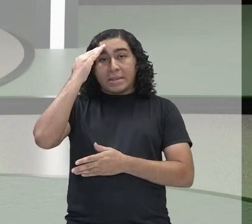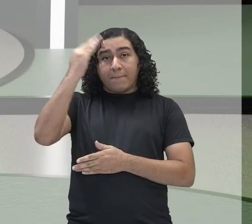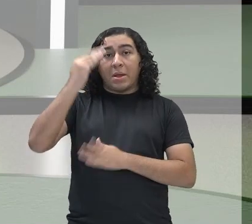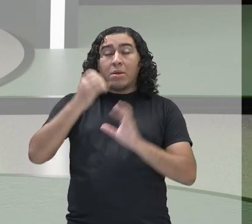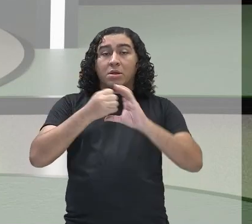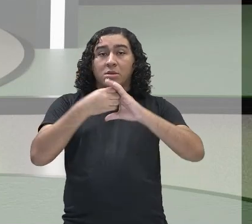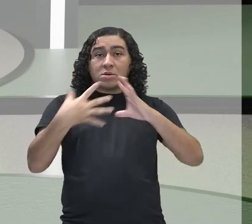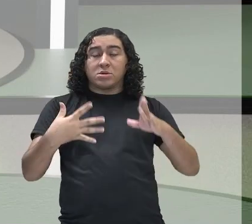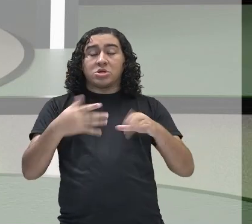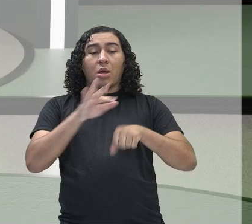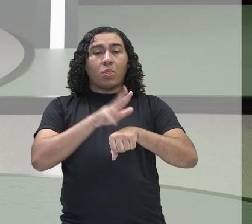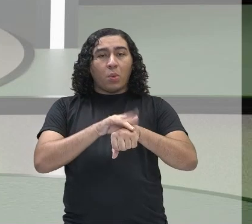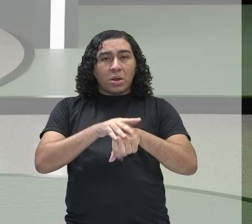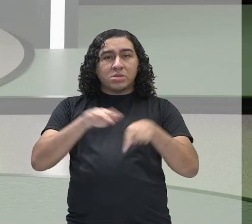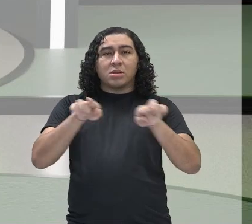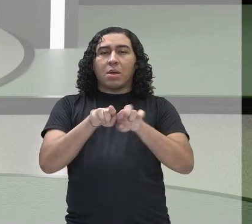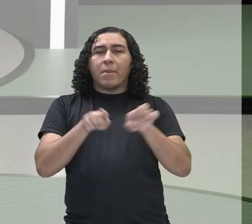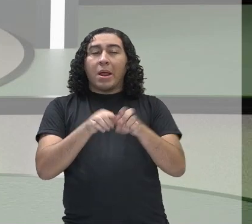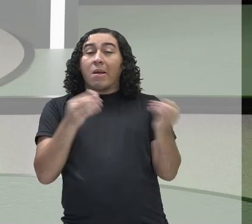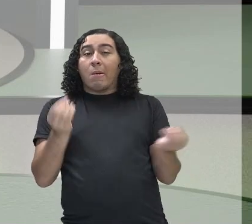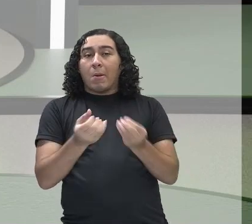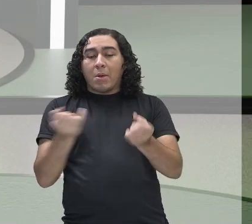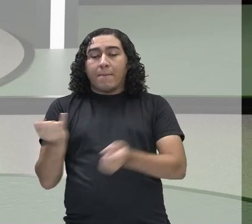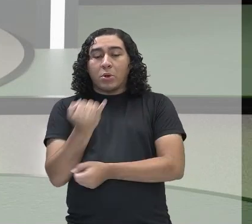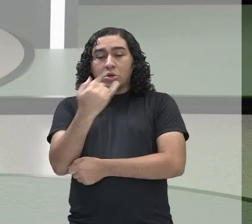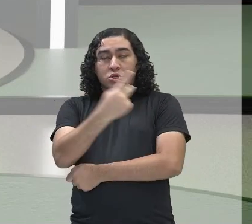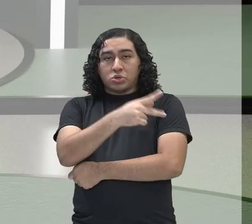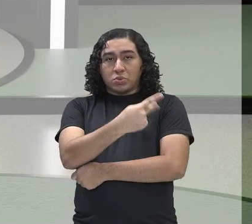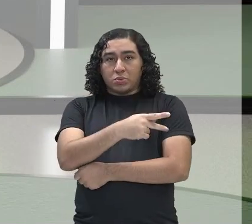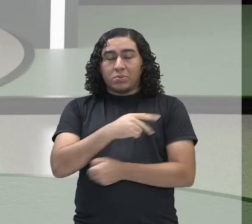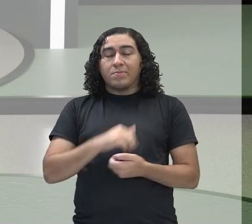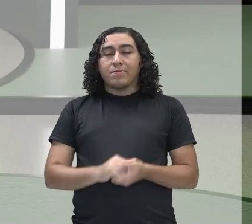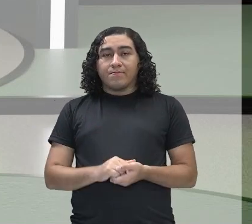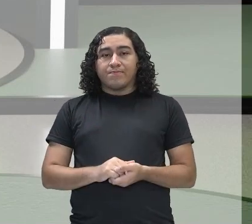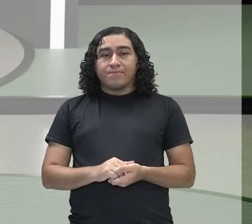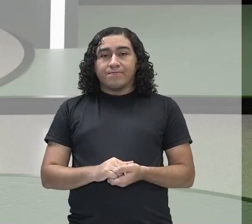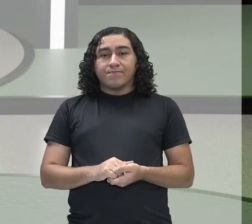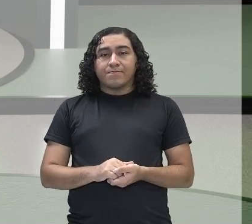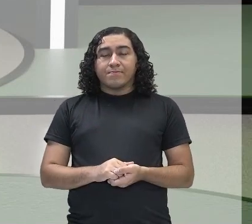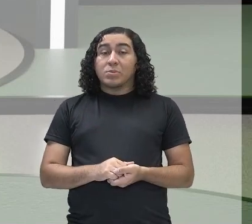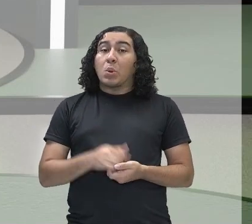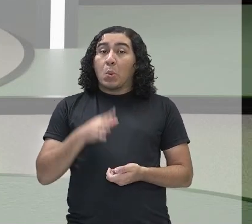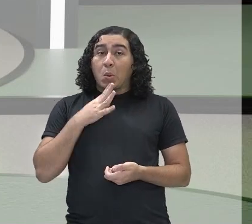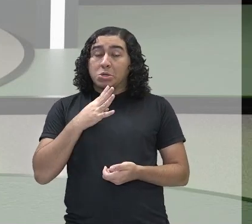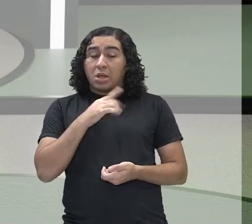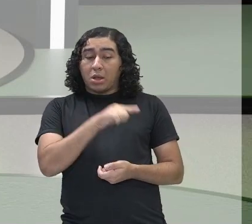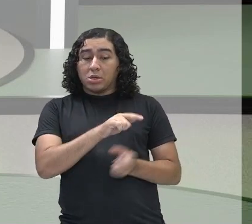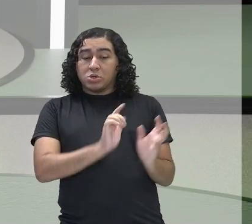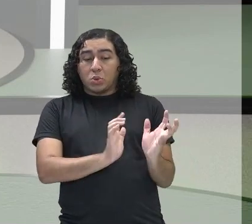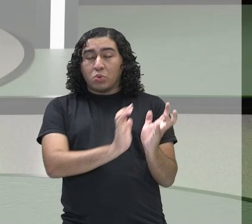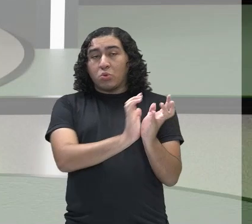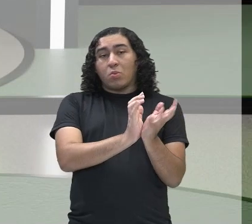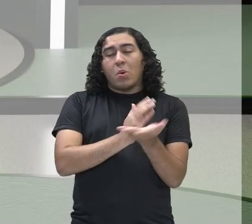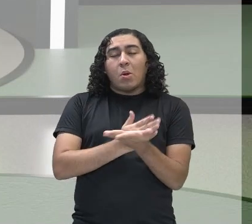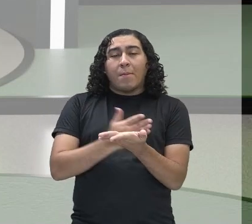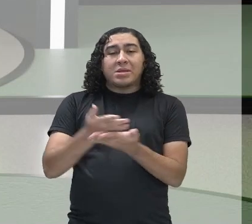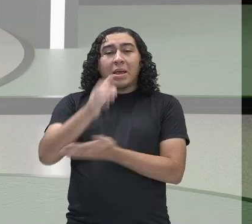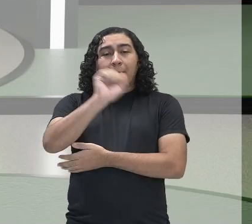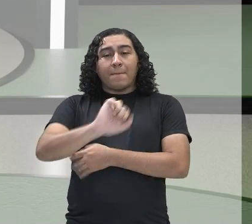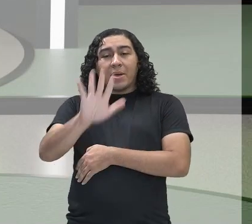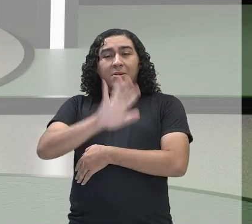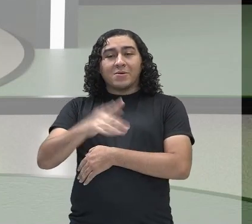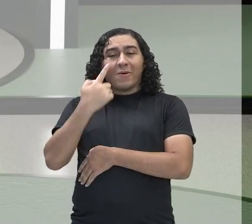a importância das bactérias também né então a gente vai conhecer um pouco mais sobre o reino monera para iniciar trouxemos essa